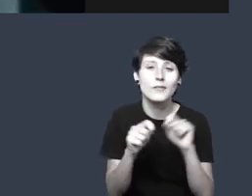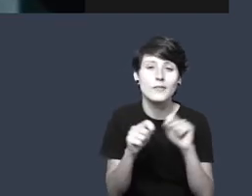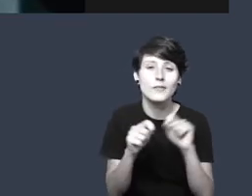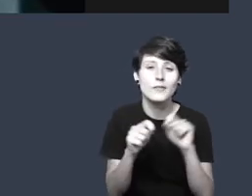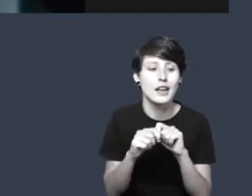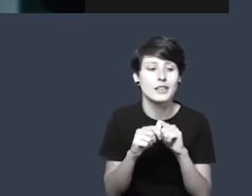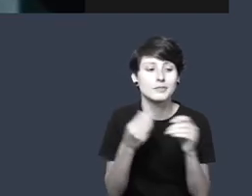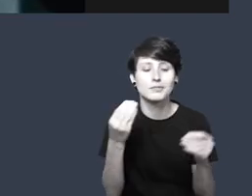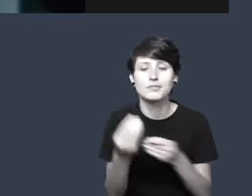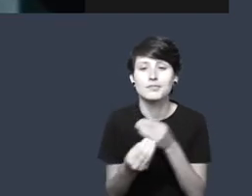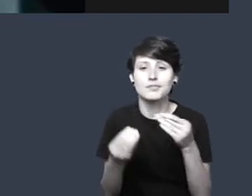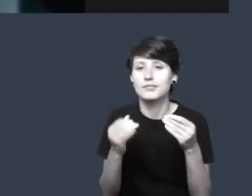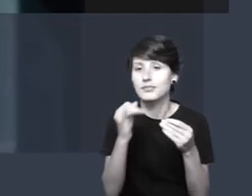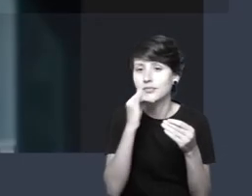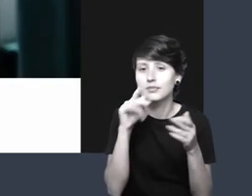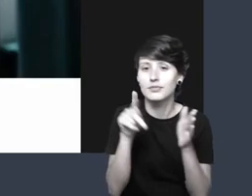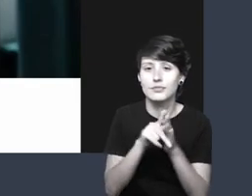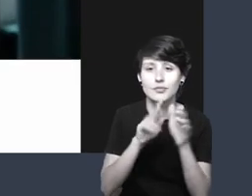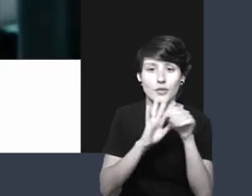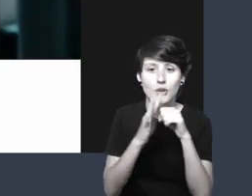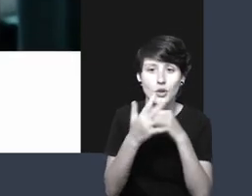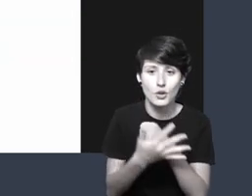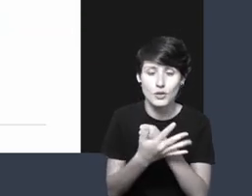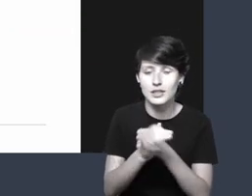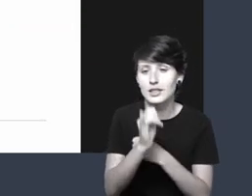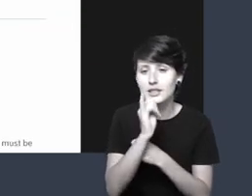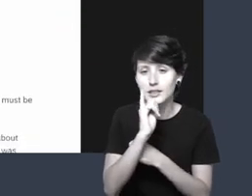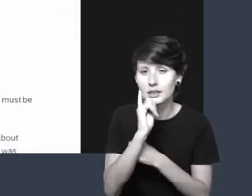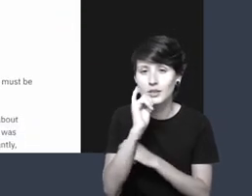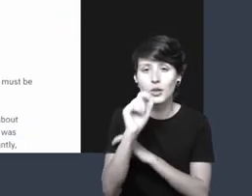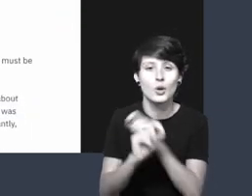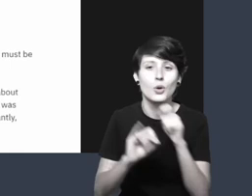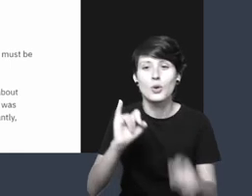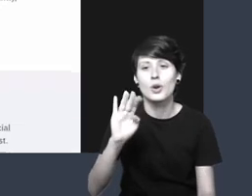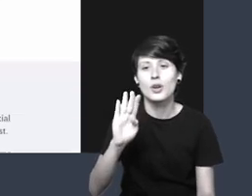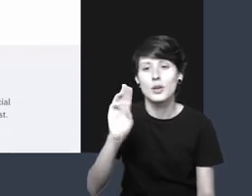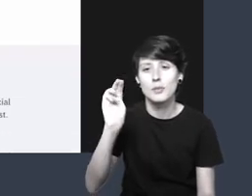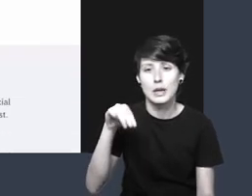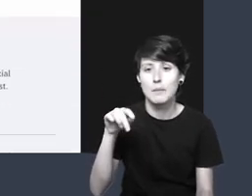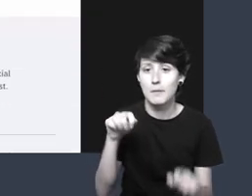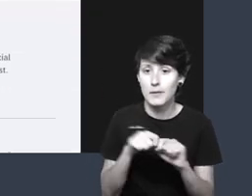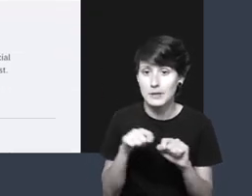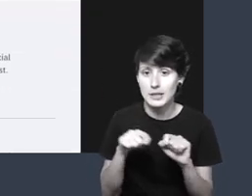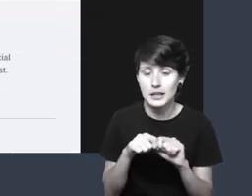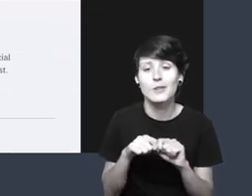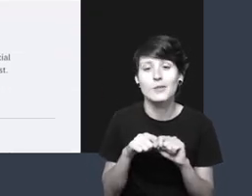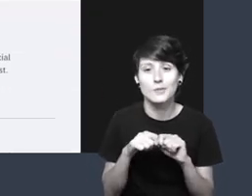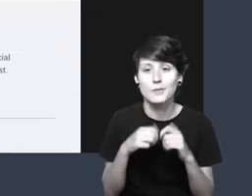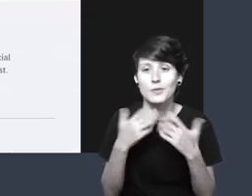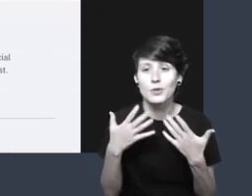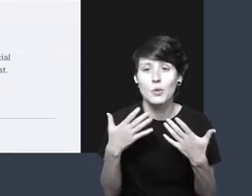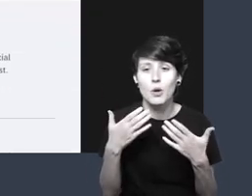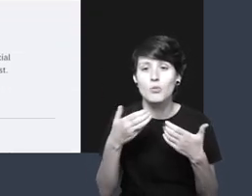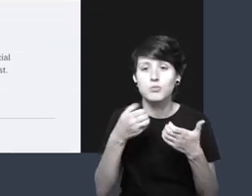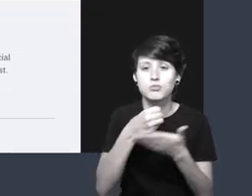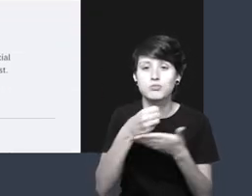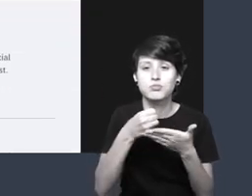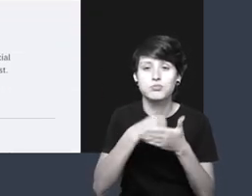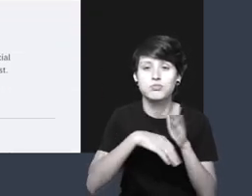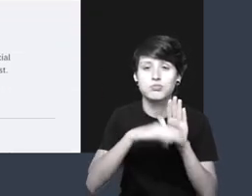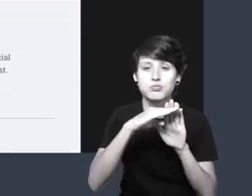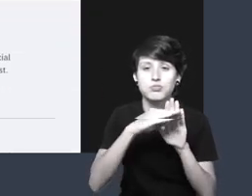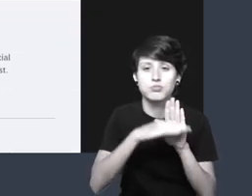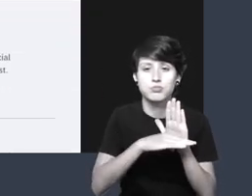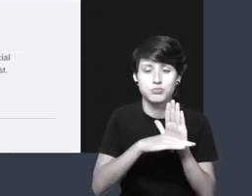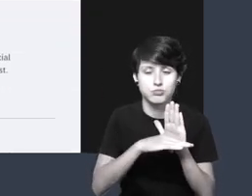feito, exemplos do COVID, por exemplo, o que que a IBM está fazendo, quais são os princípios